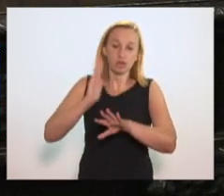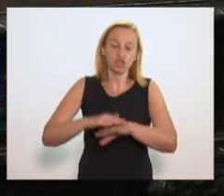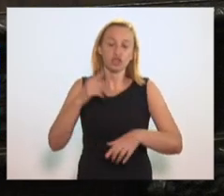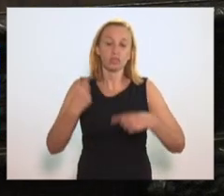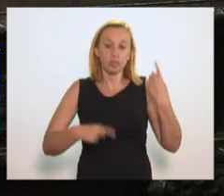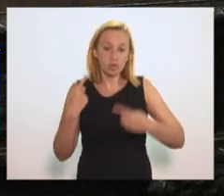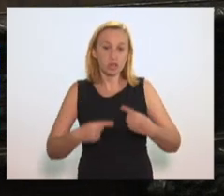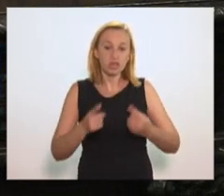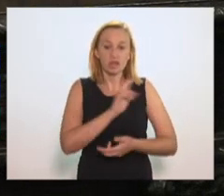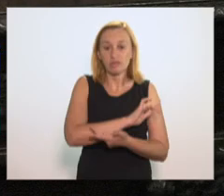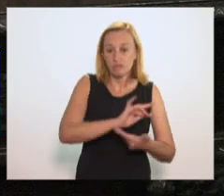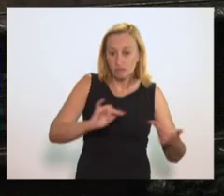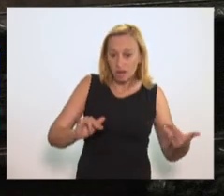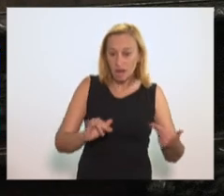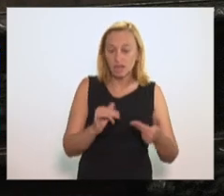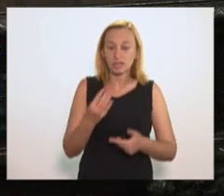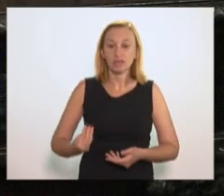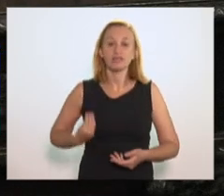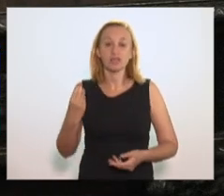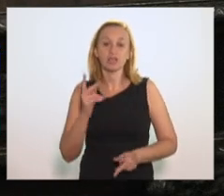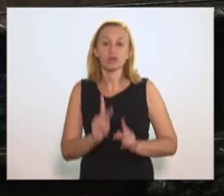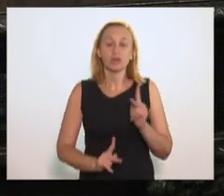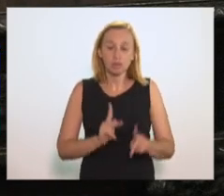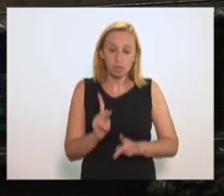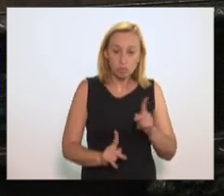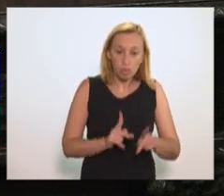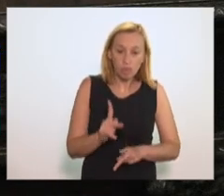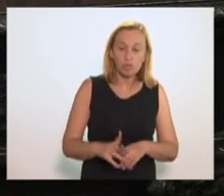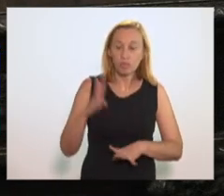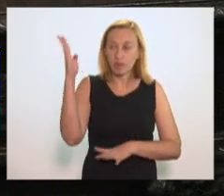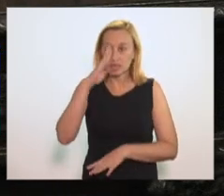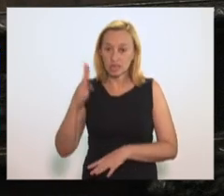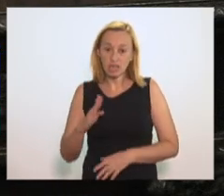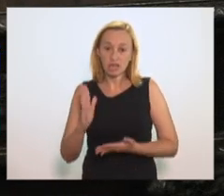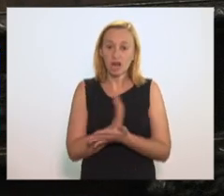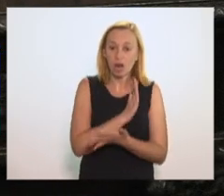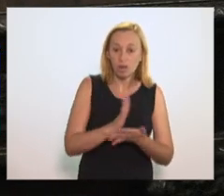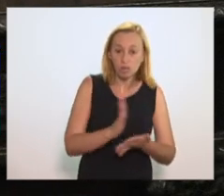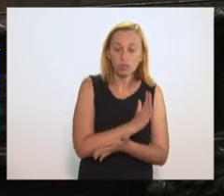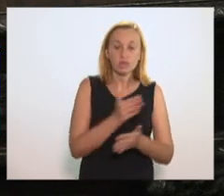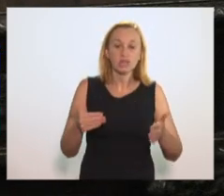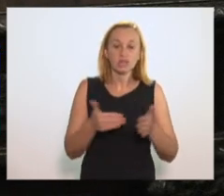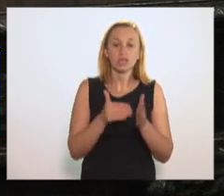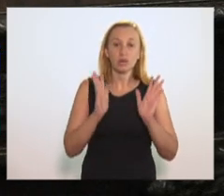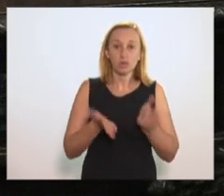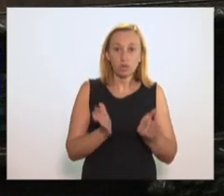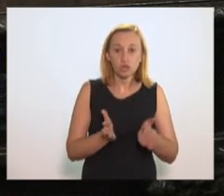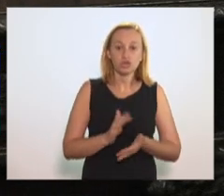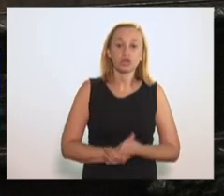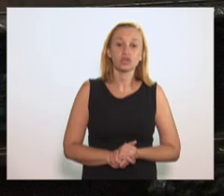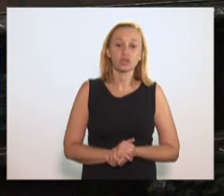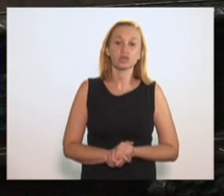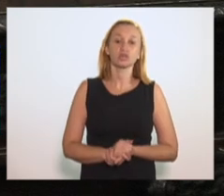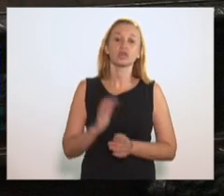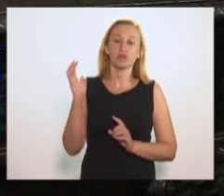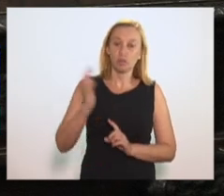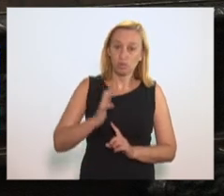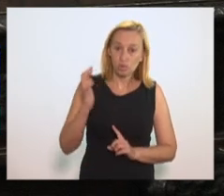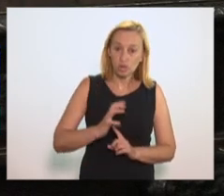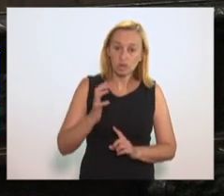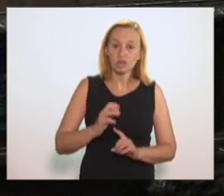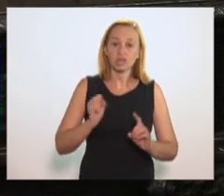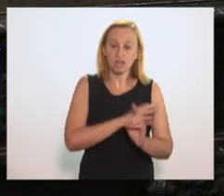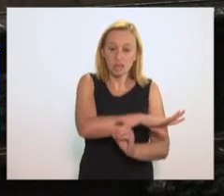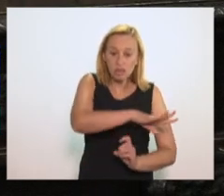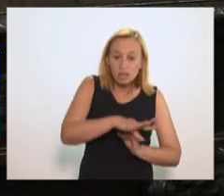diretrizes da vida pública brasileira algumas delas até hoje até hoje influenciando a